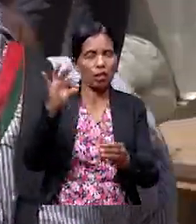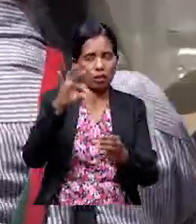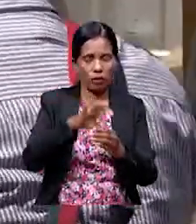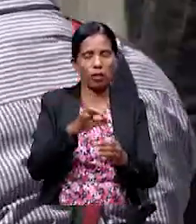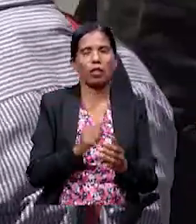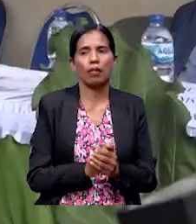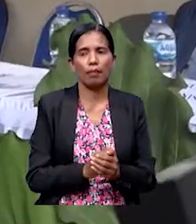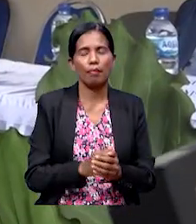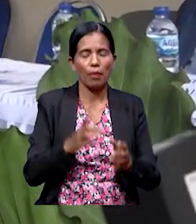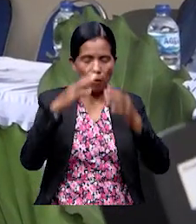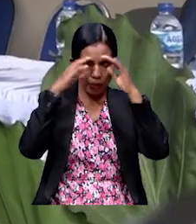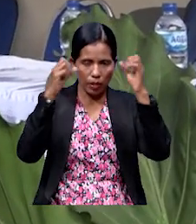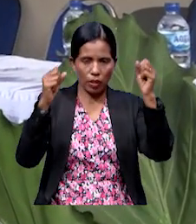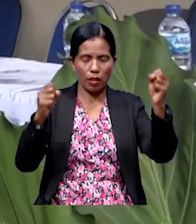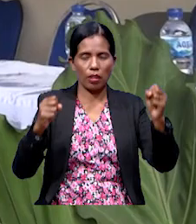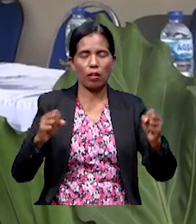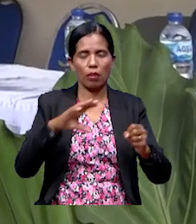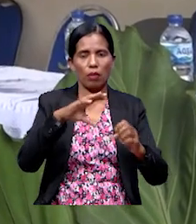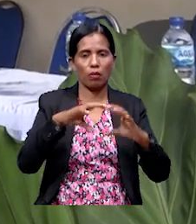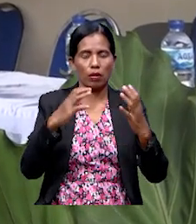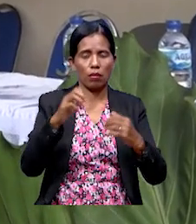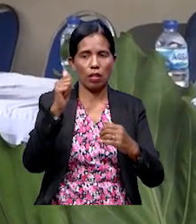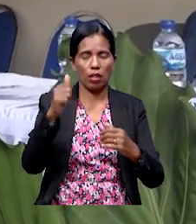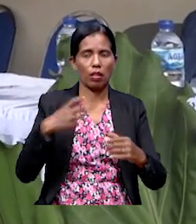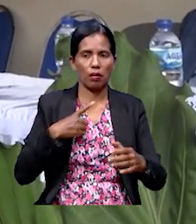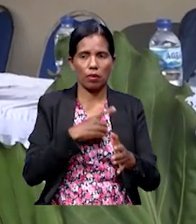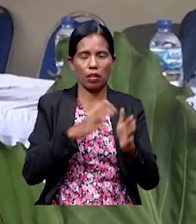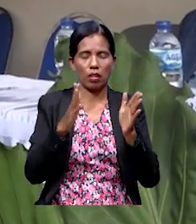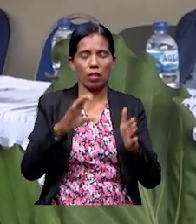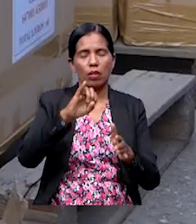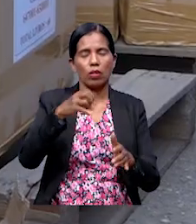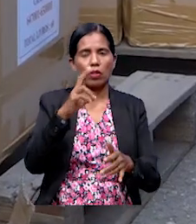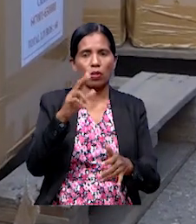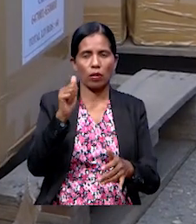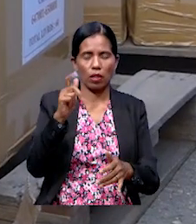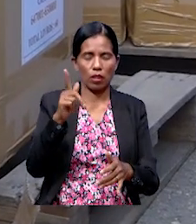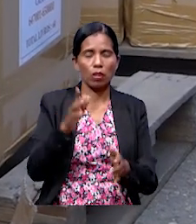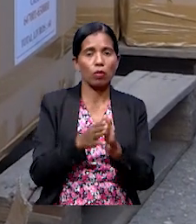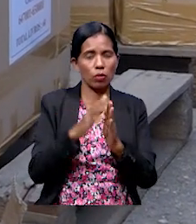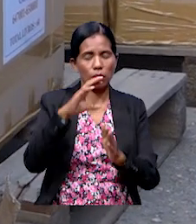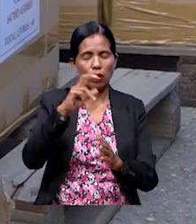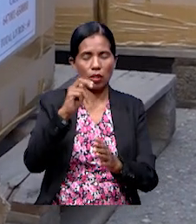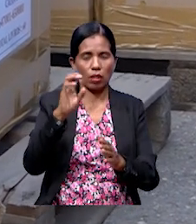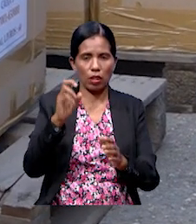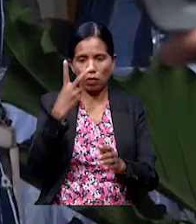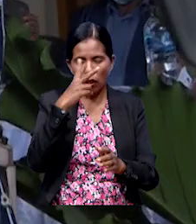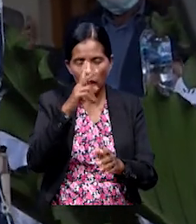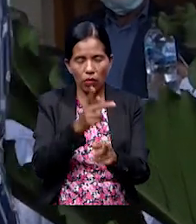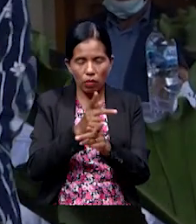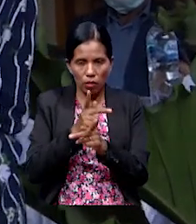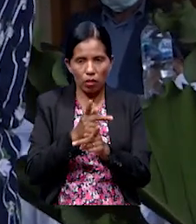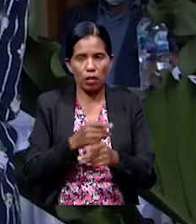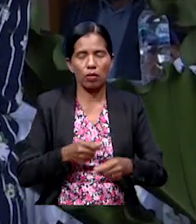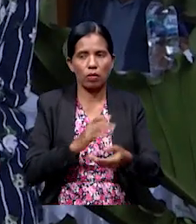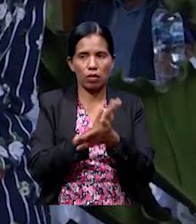comissão a deputado Joaquim dos Santos, Russo CNE, atu supervisiona o rigoroso, onde garante estabilidade e